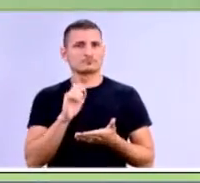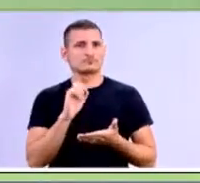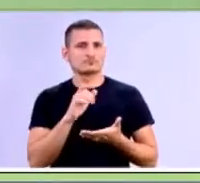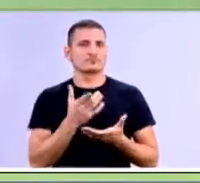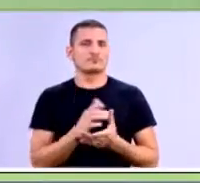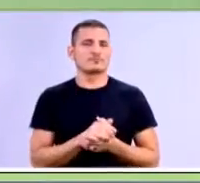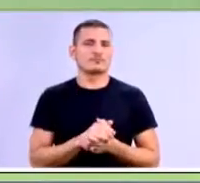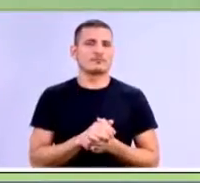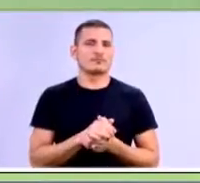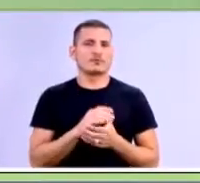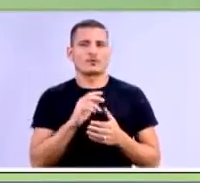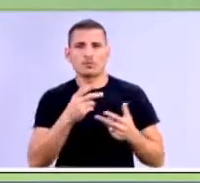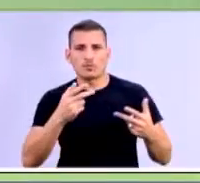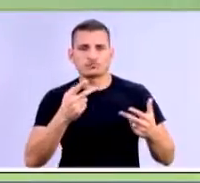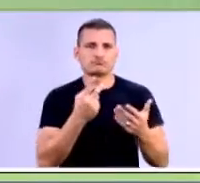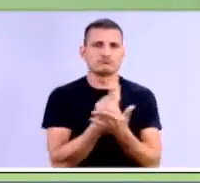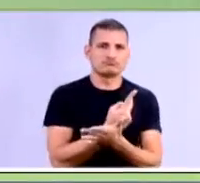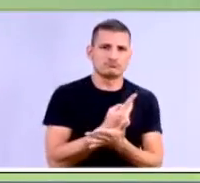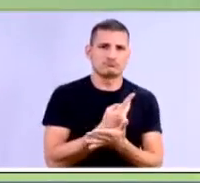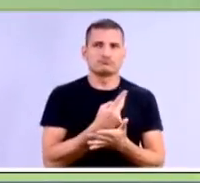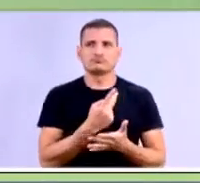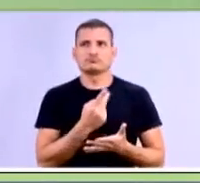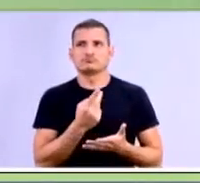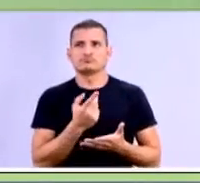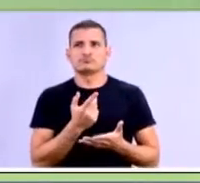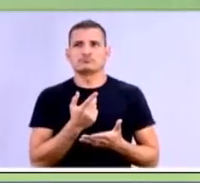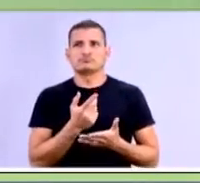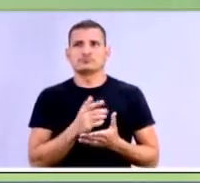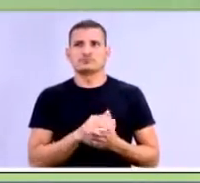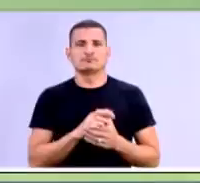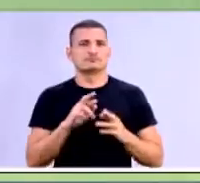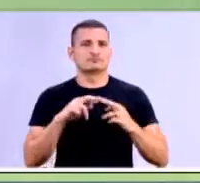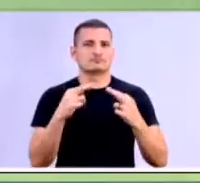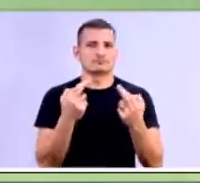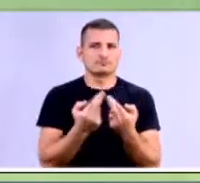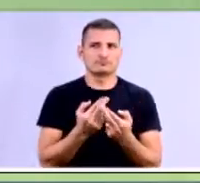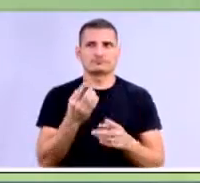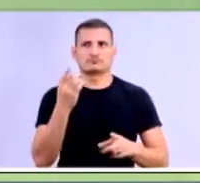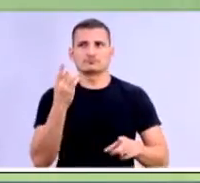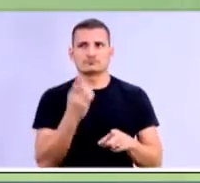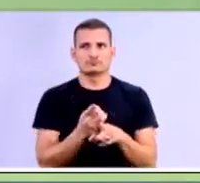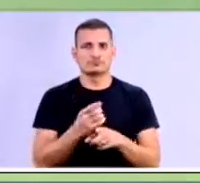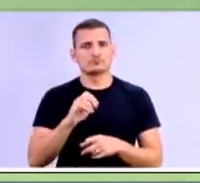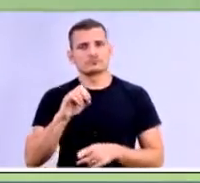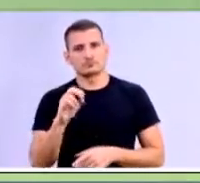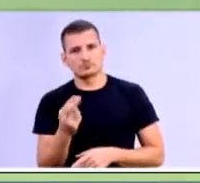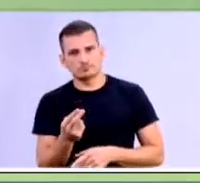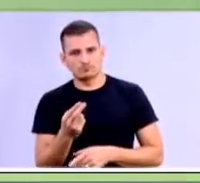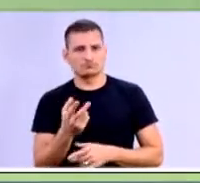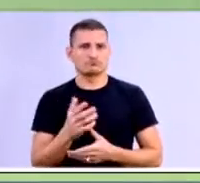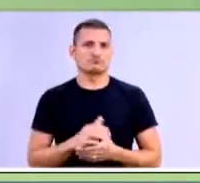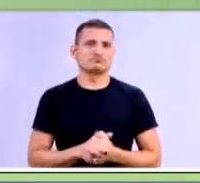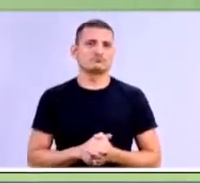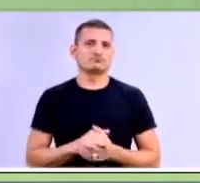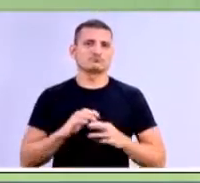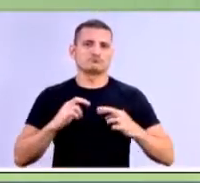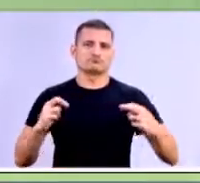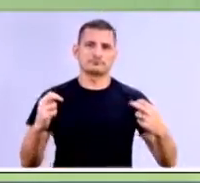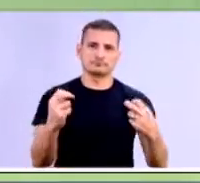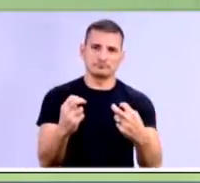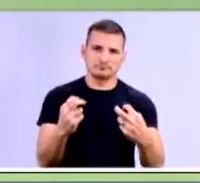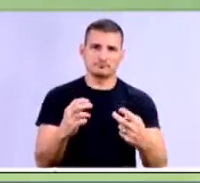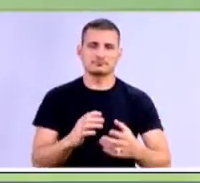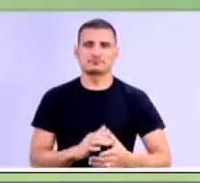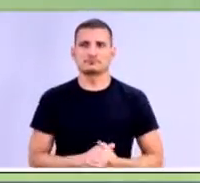relatos, fatos, deliberações ocorridas em uma reunião, encontro ou assembleia. Vejam, quais